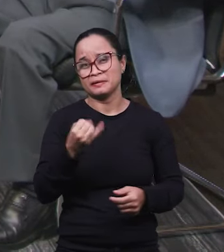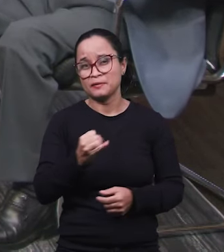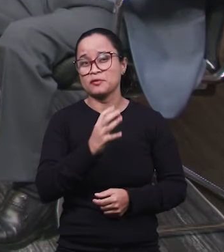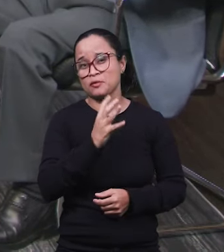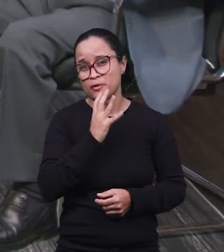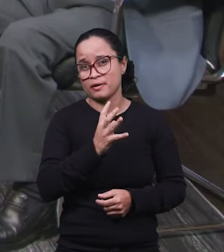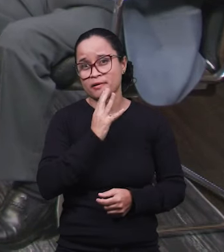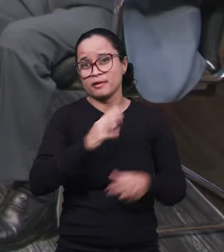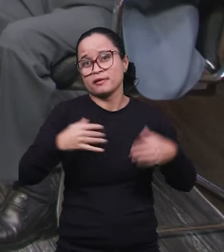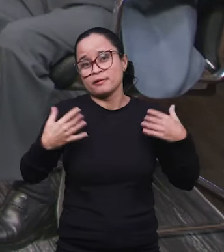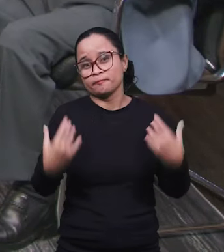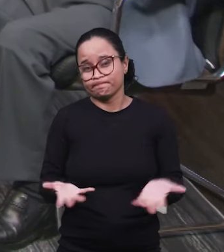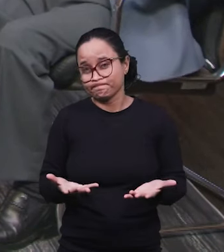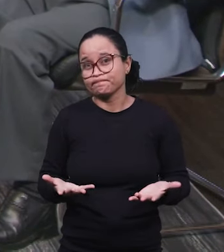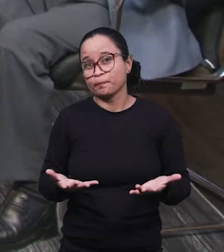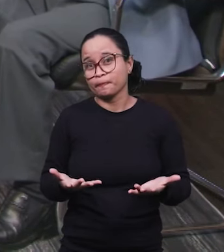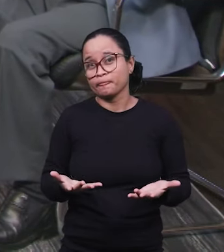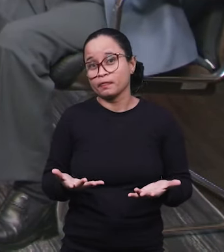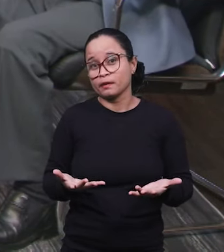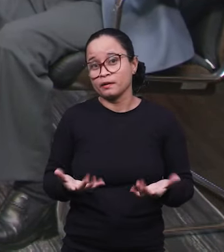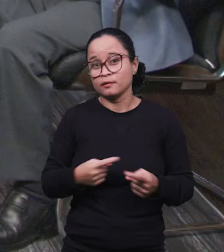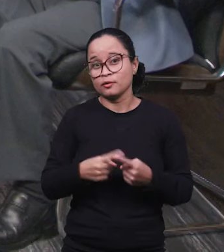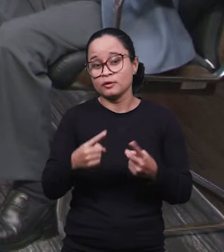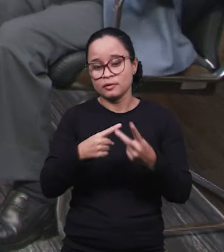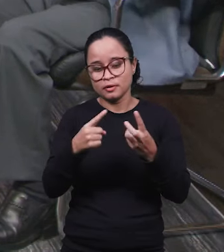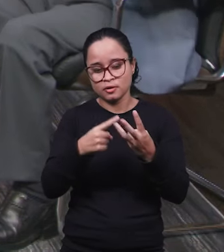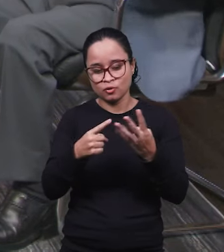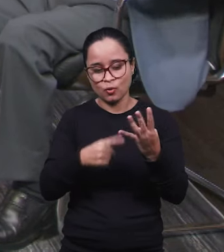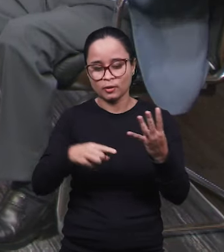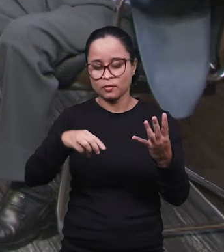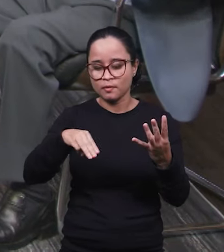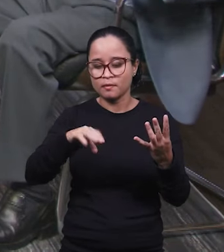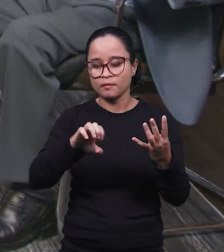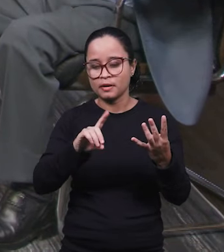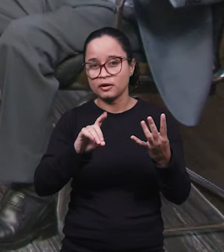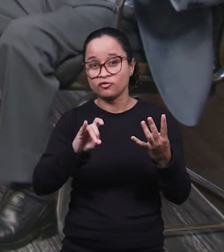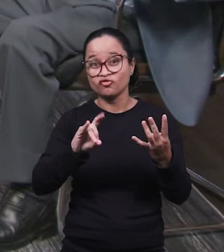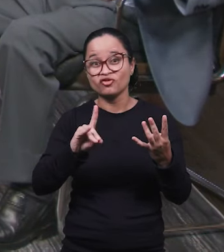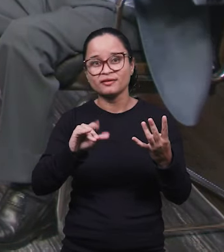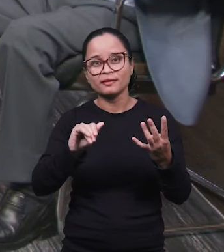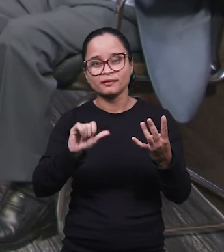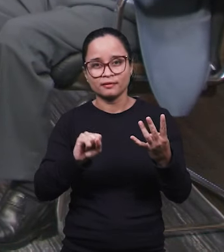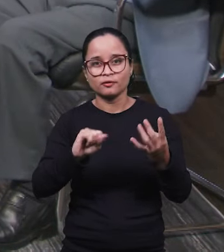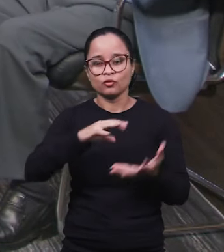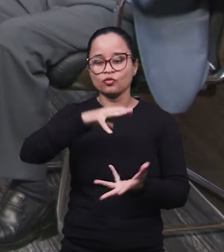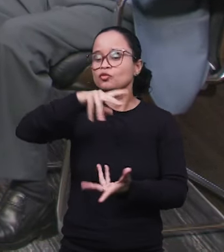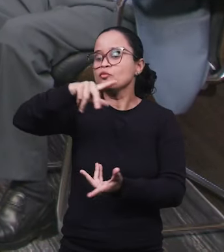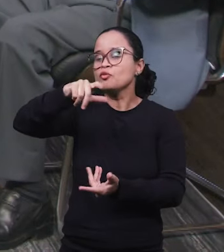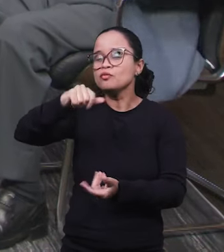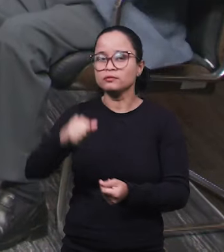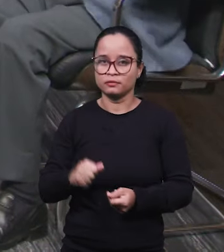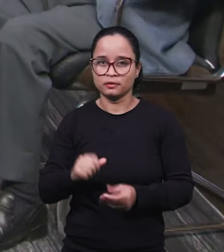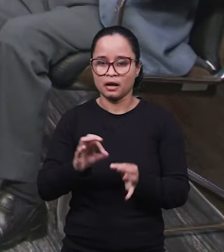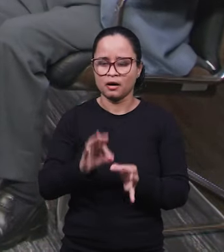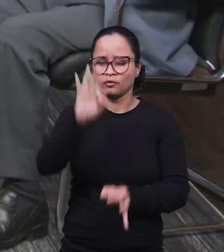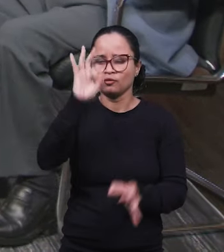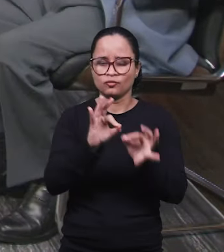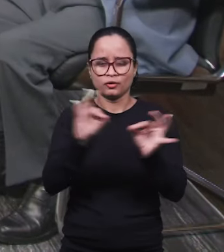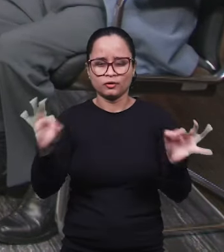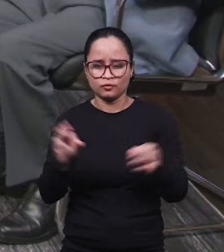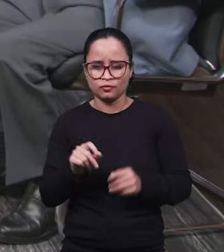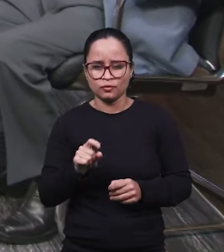conhecido é daquilo das 4 medidas do universo: largura, altura, profundidade e tempo. Então, nisso